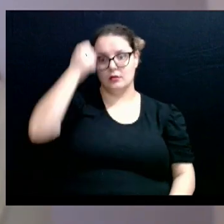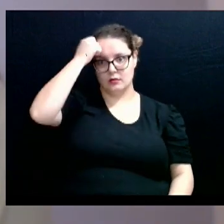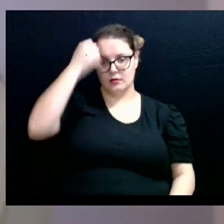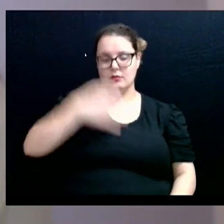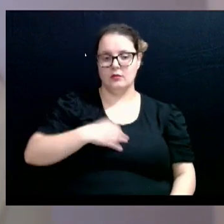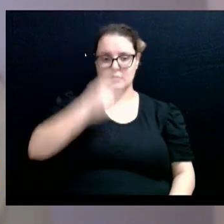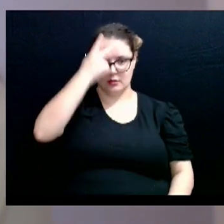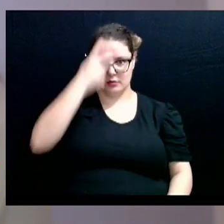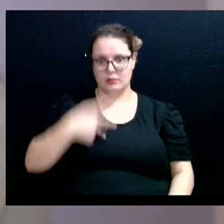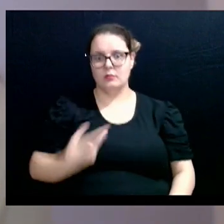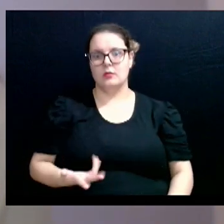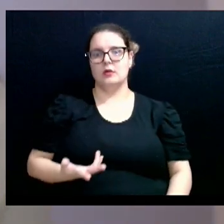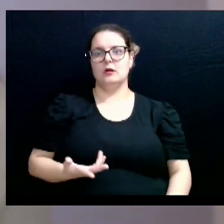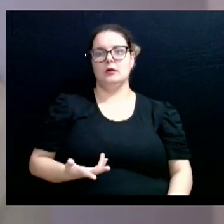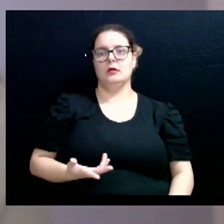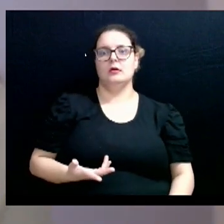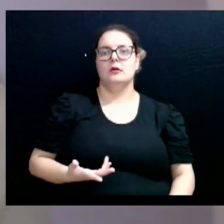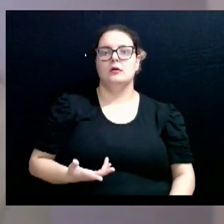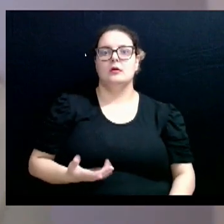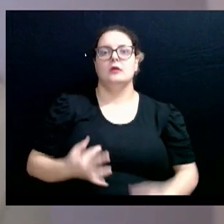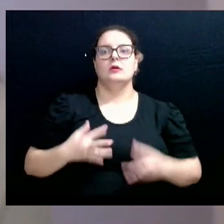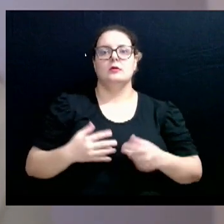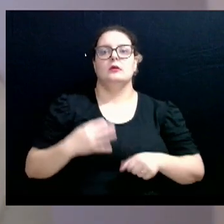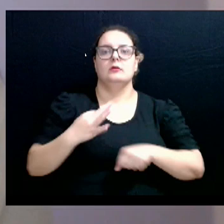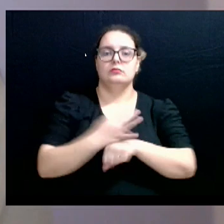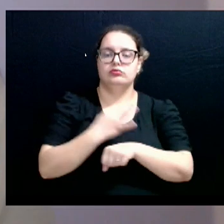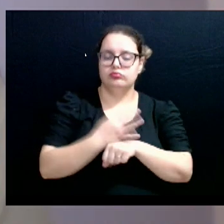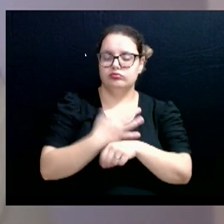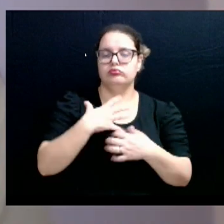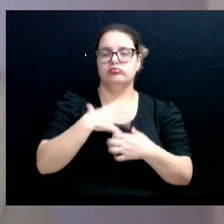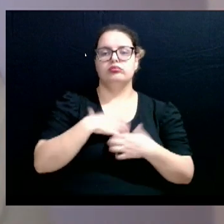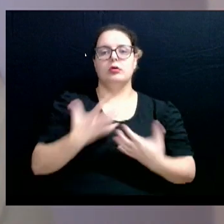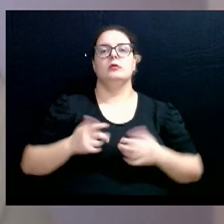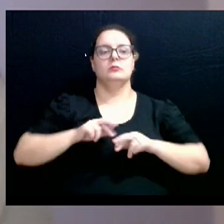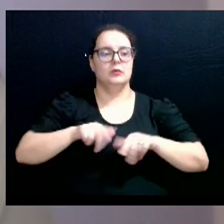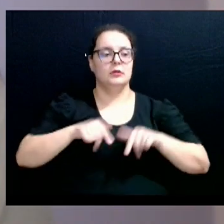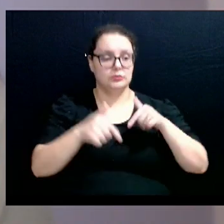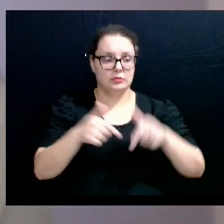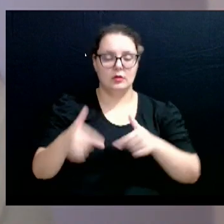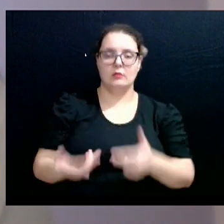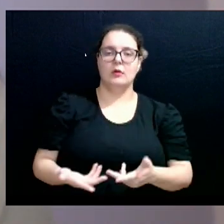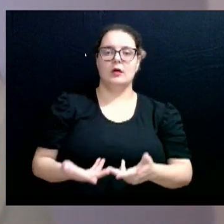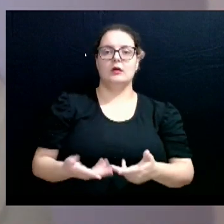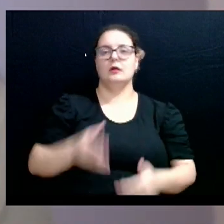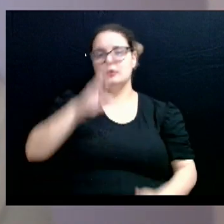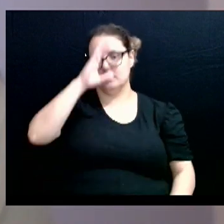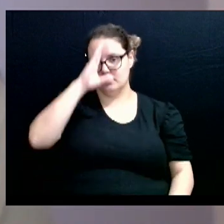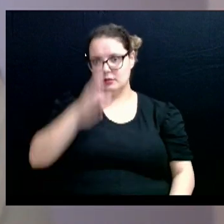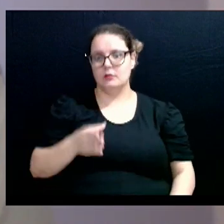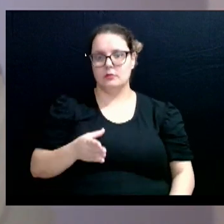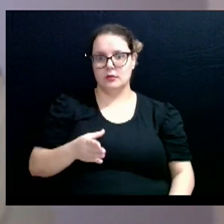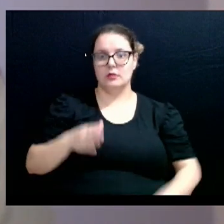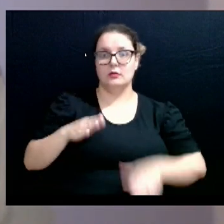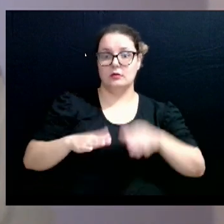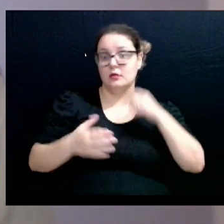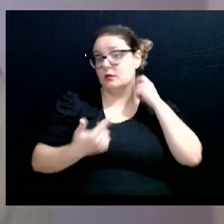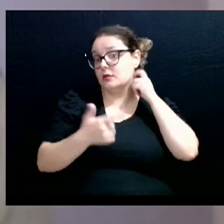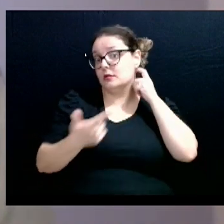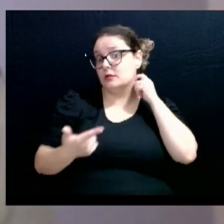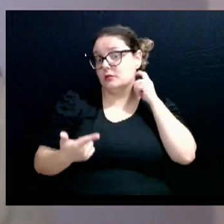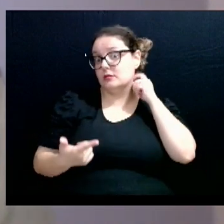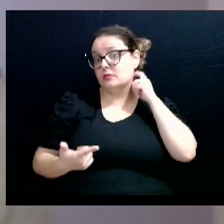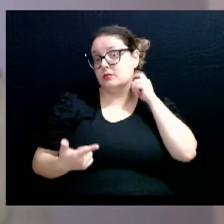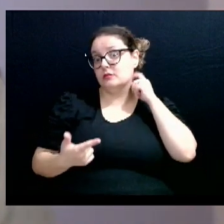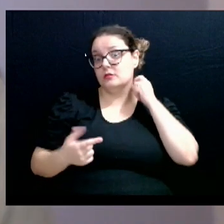que absorver toda essa carga emocional, toda essa carga de trabalho, e principalmente isso, porque às vezes não tiveram tempo